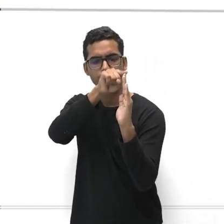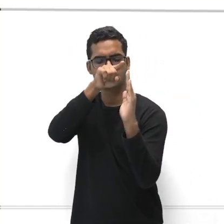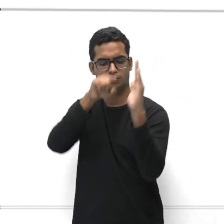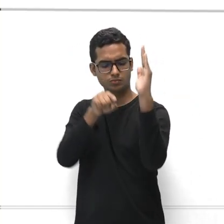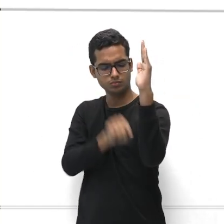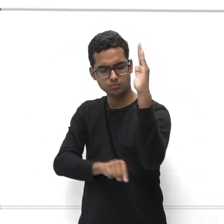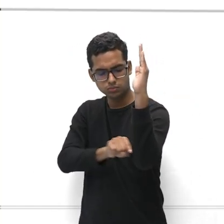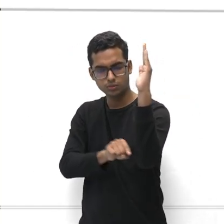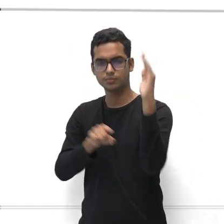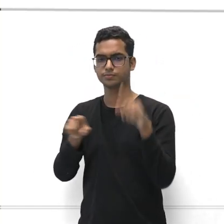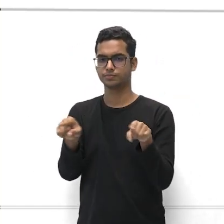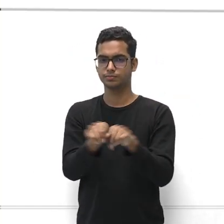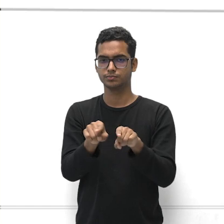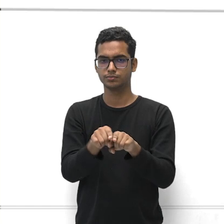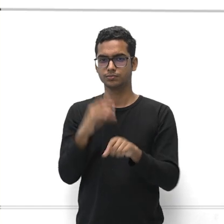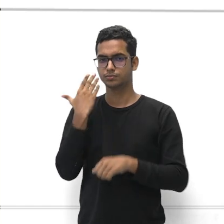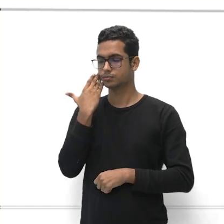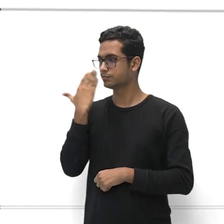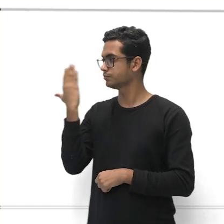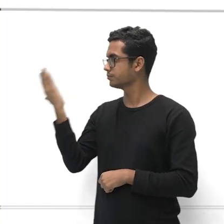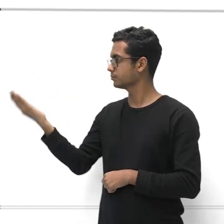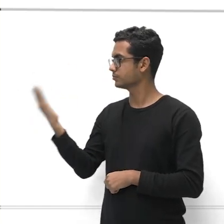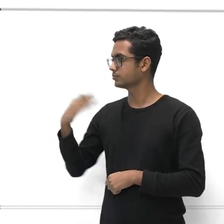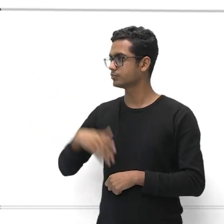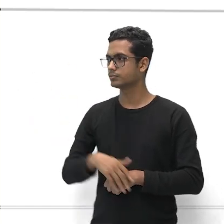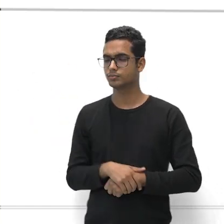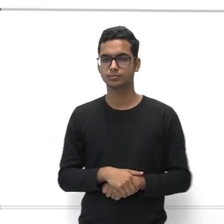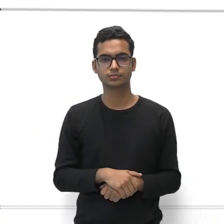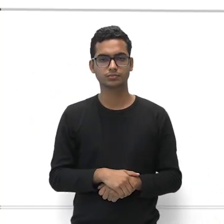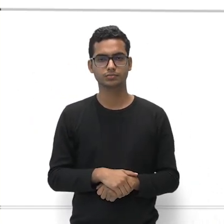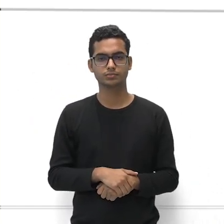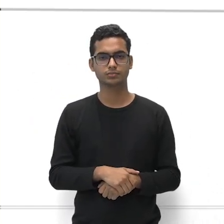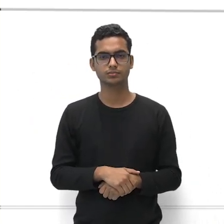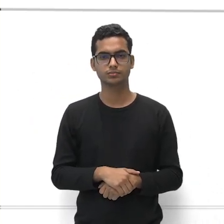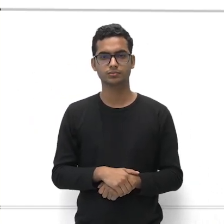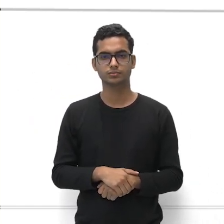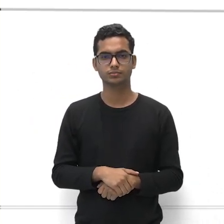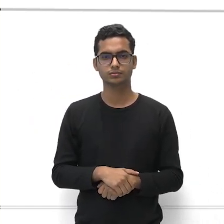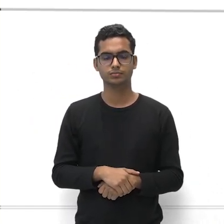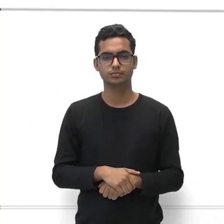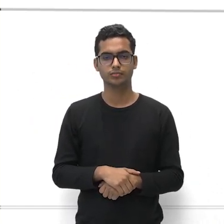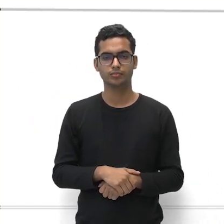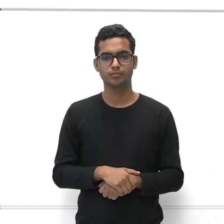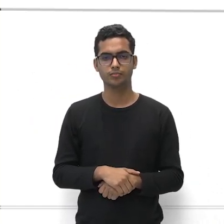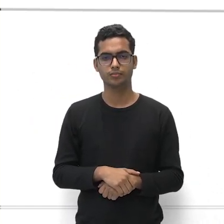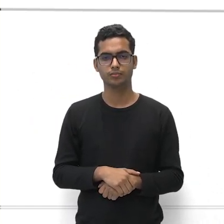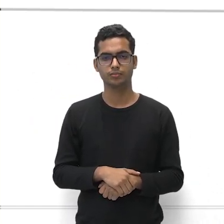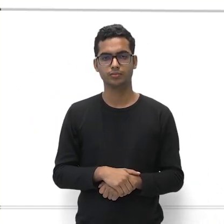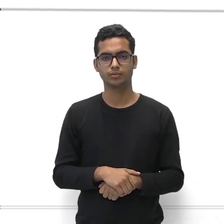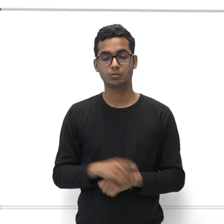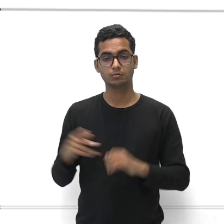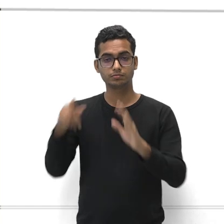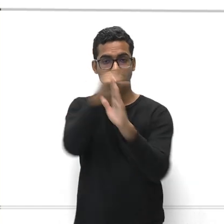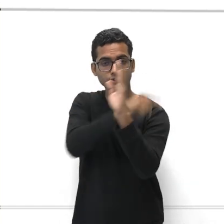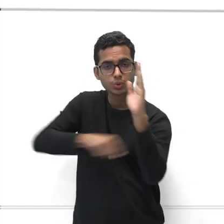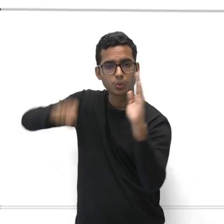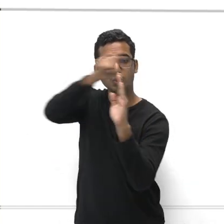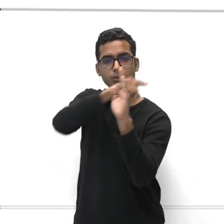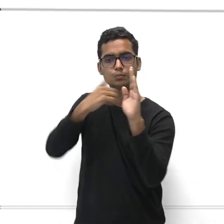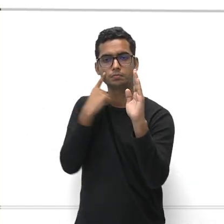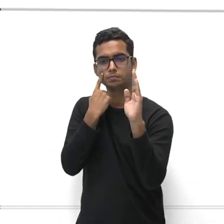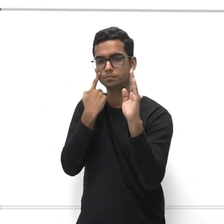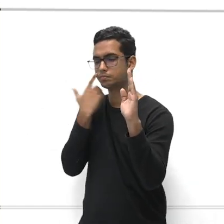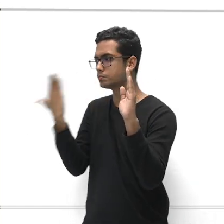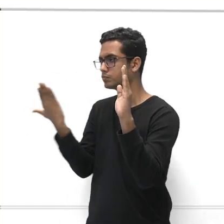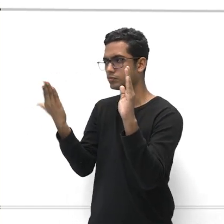outra circunferência a partir da mesma origem que essa, né? No início nós tínhamos essa daqui com 4. Vamos fazer outra com um